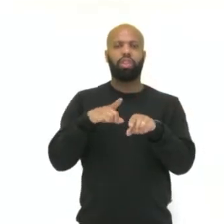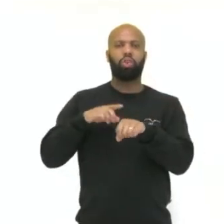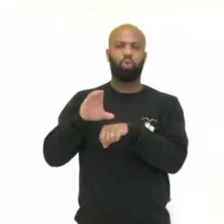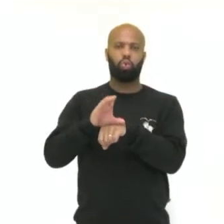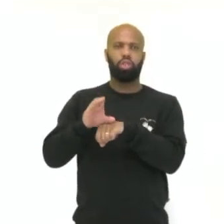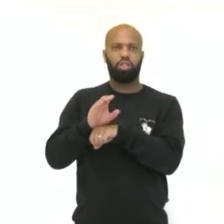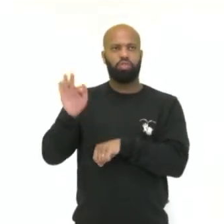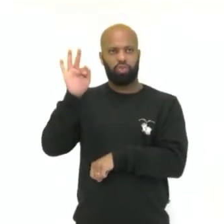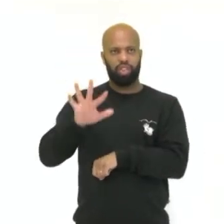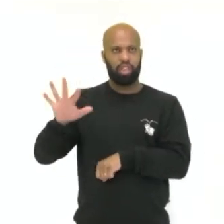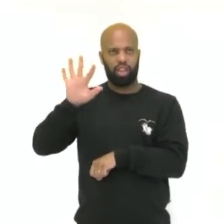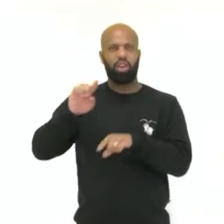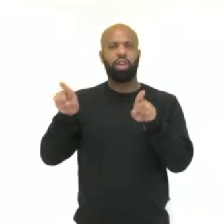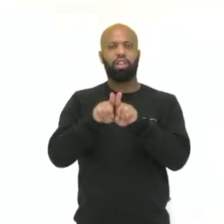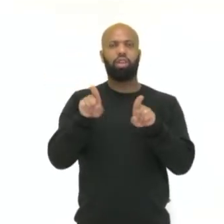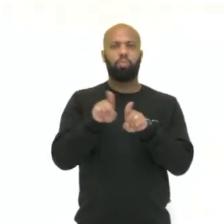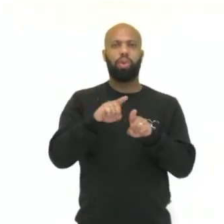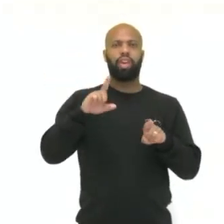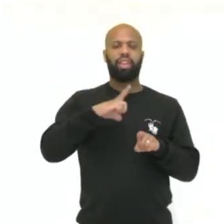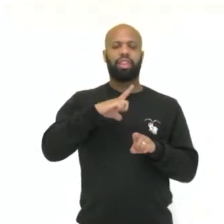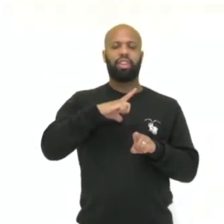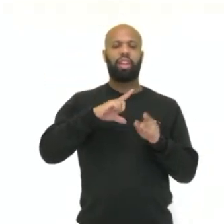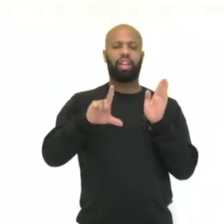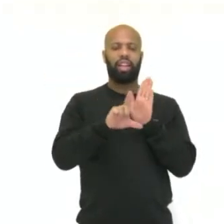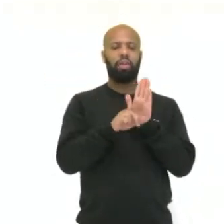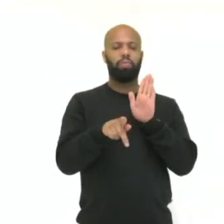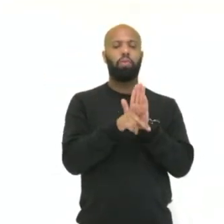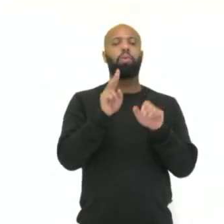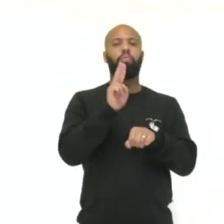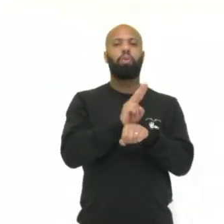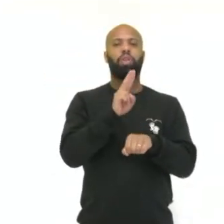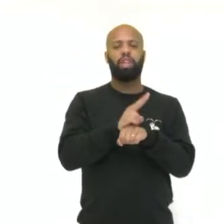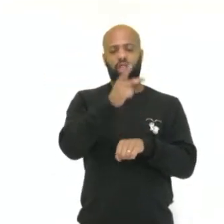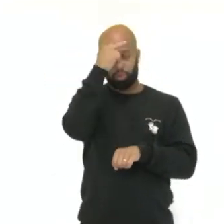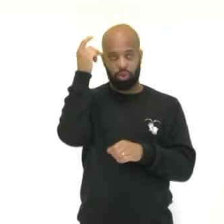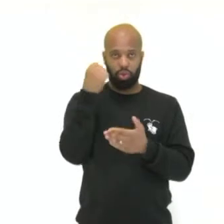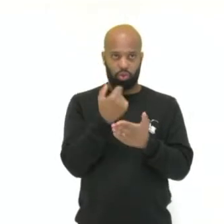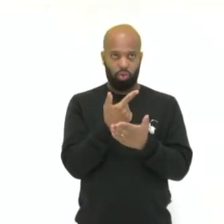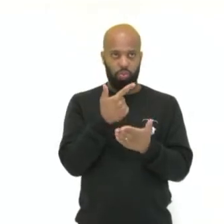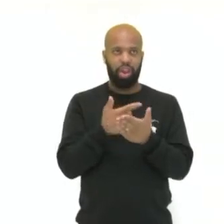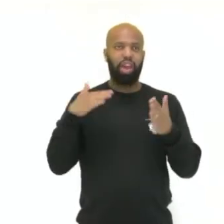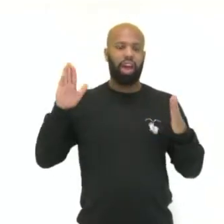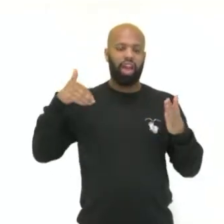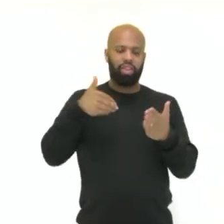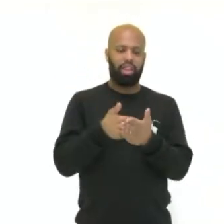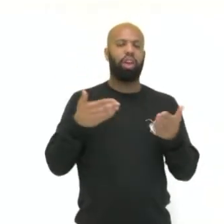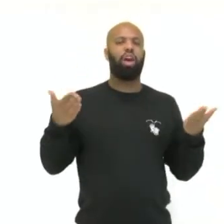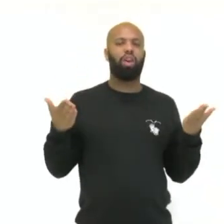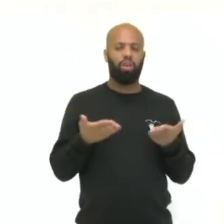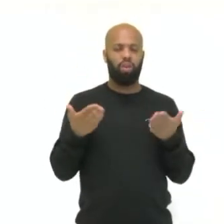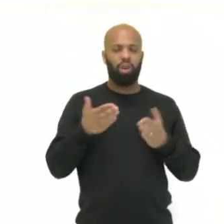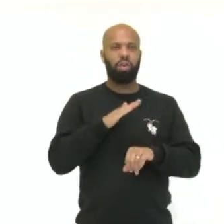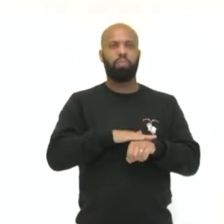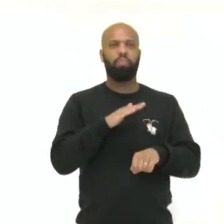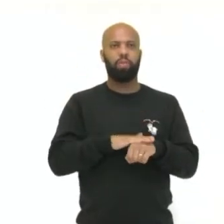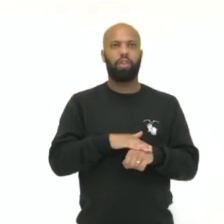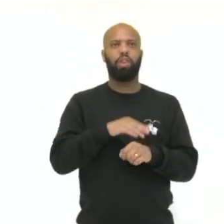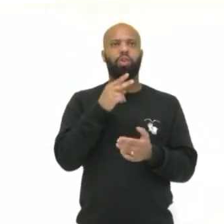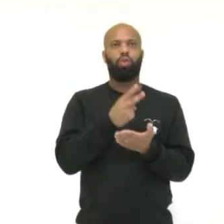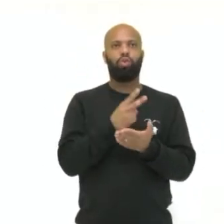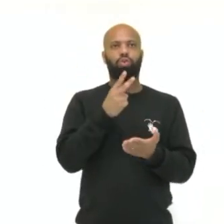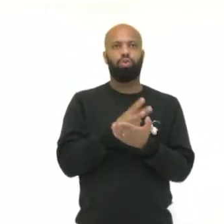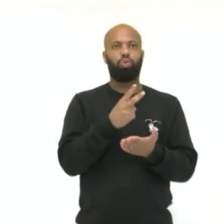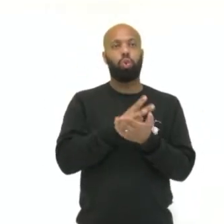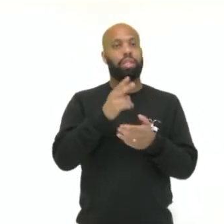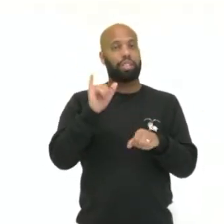Consumidor, até o momento, não gerou mudança das estratégias de marketing das empresas. Então veja aí de novo, decisão,